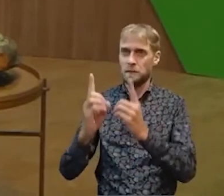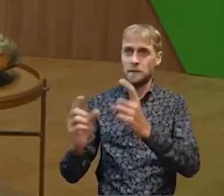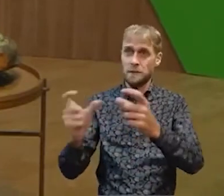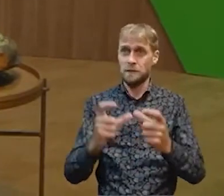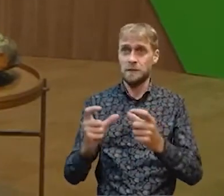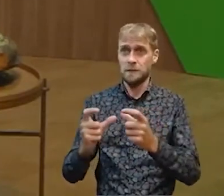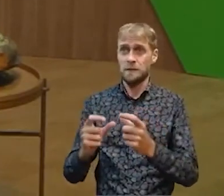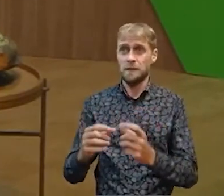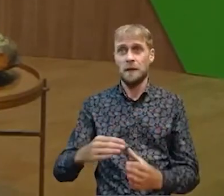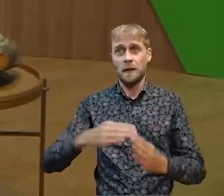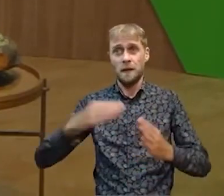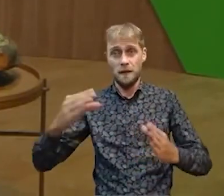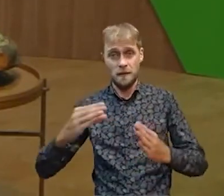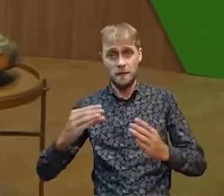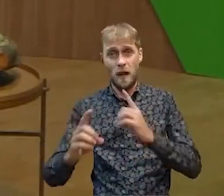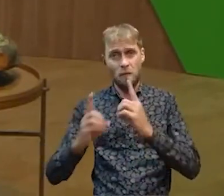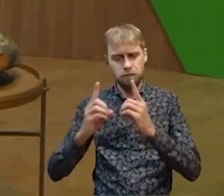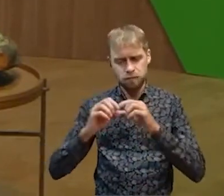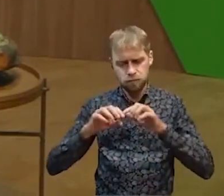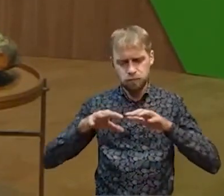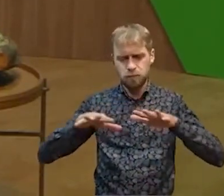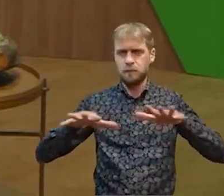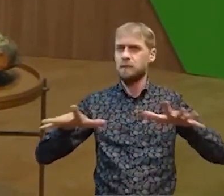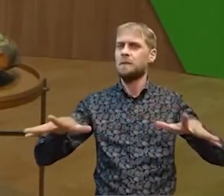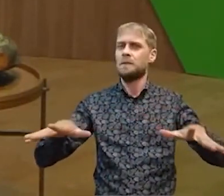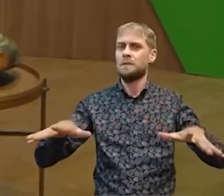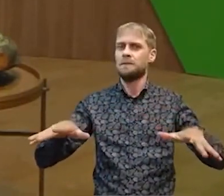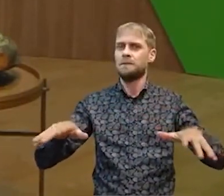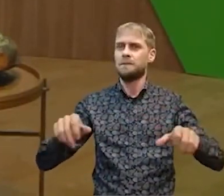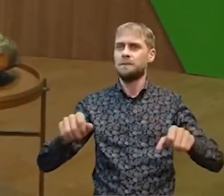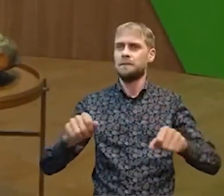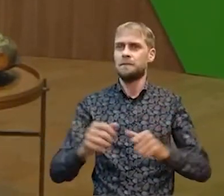crescimento da produtividade, e sendo dessa...